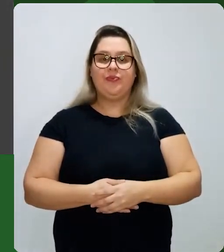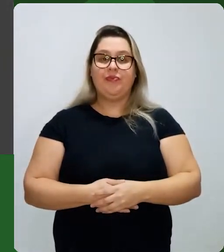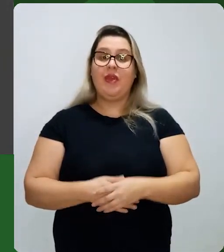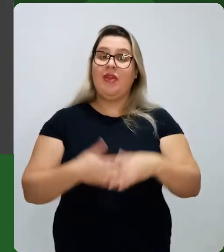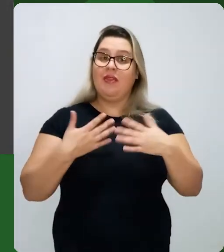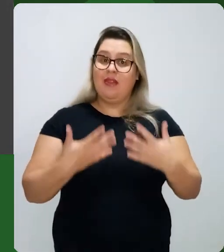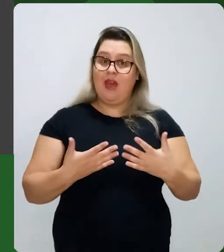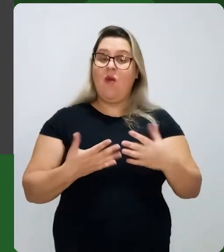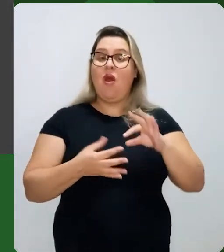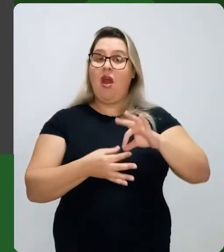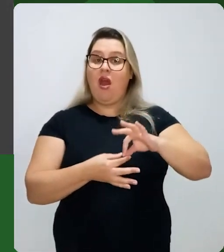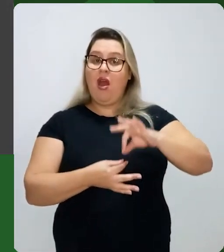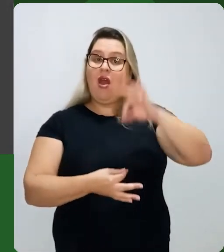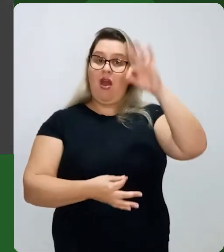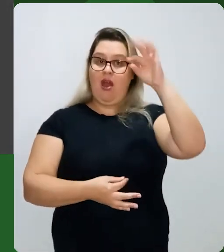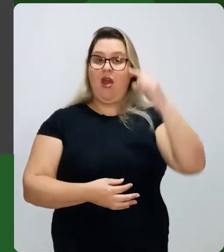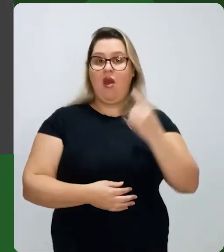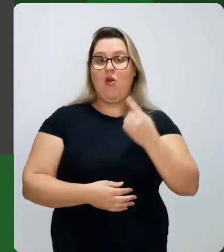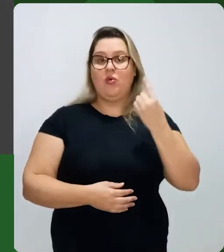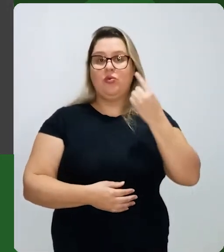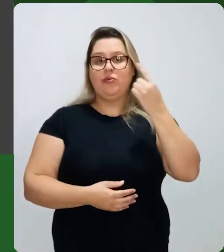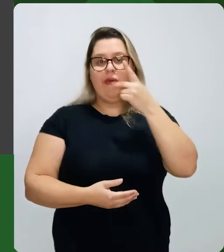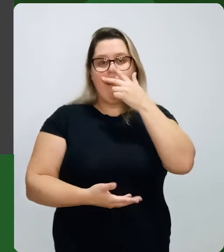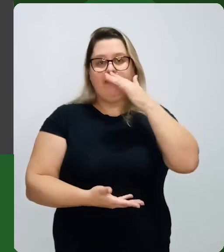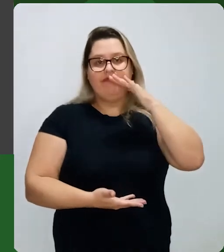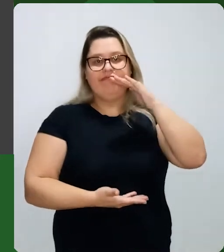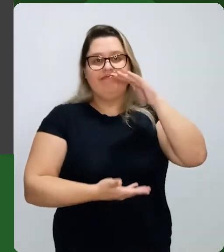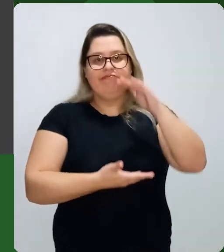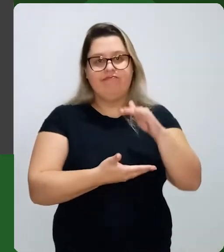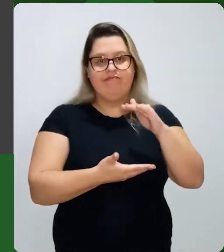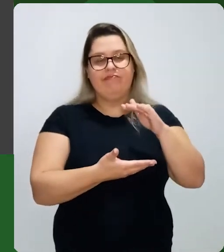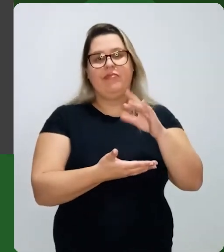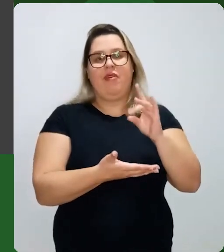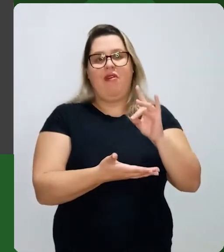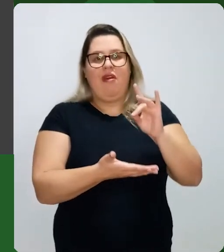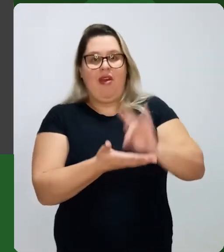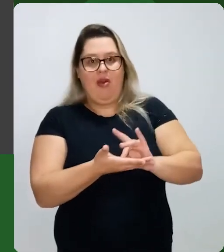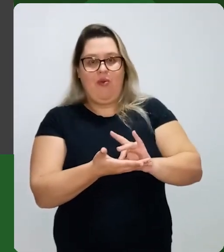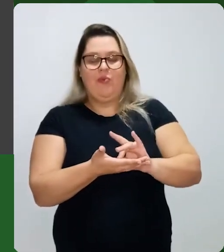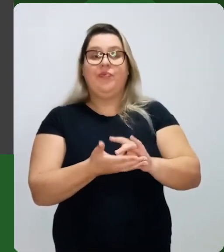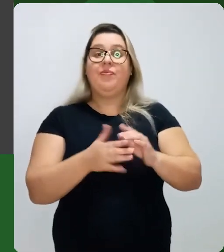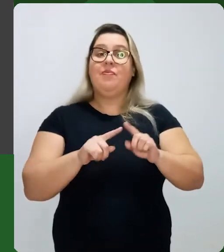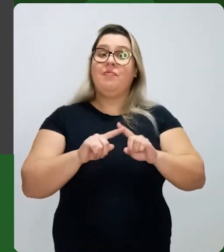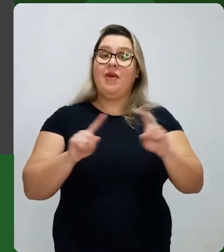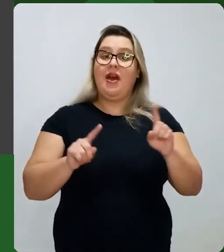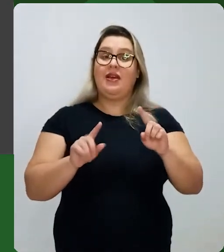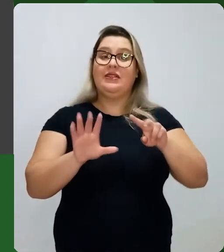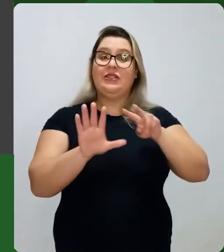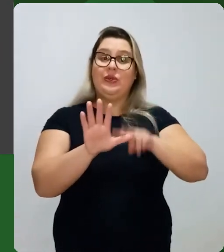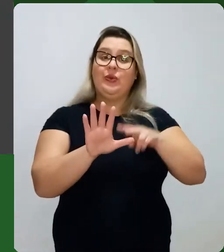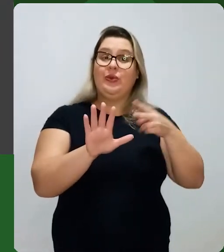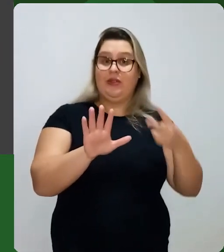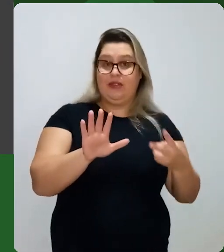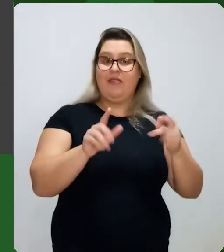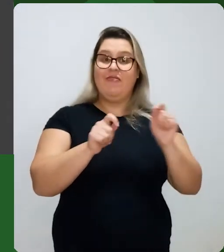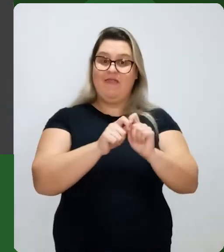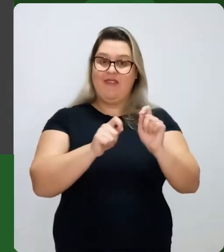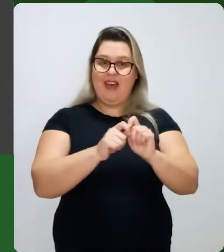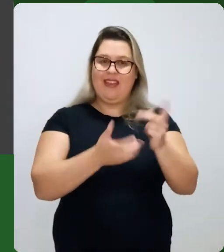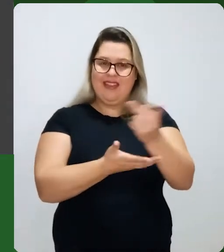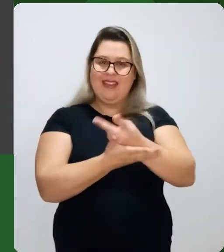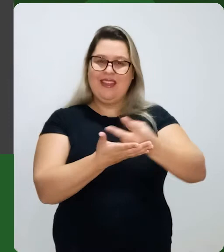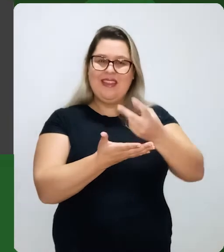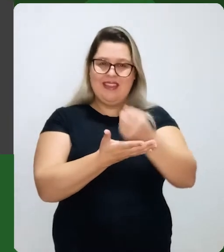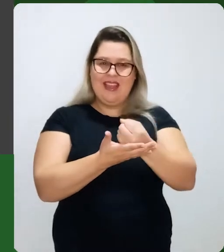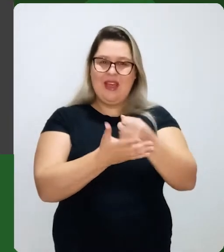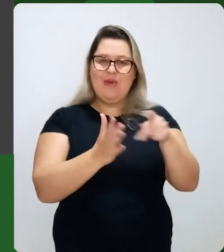Então, é uma altura mais compacta, digamos assim, né? Mais real mesmo. No croquis, quando a gente acaba trabalhando com